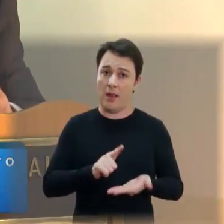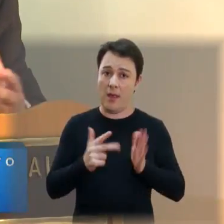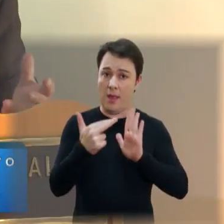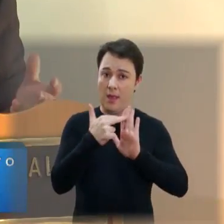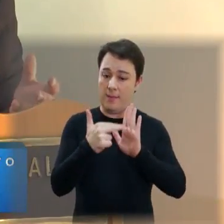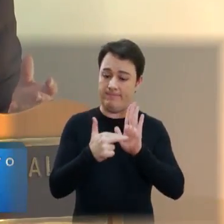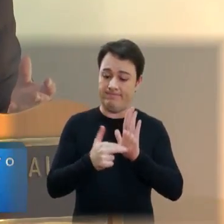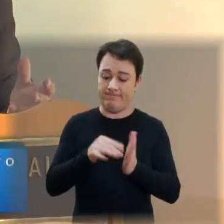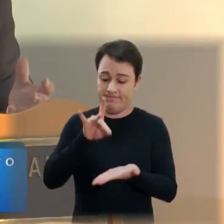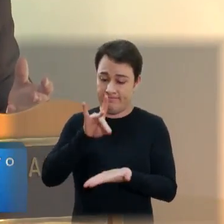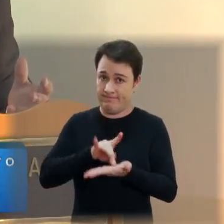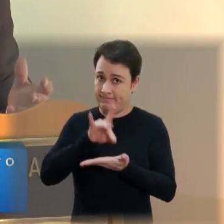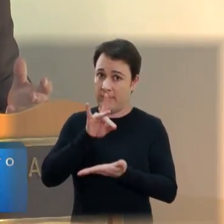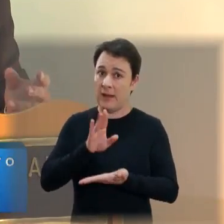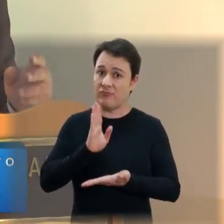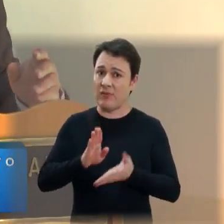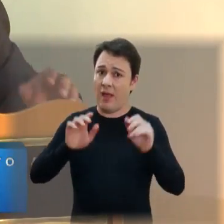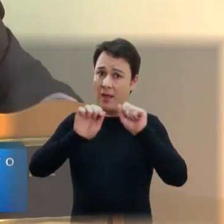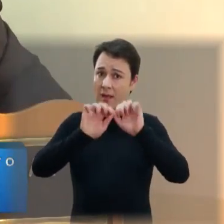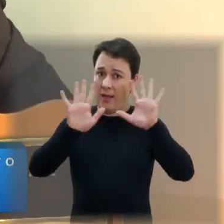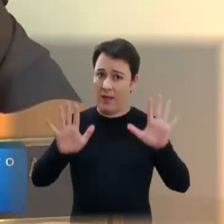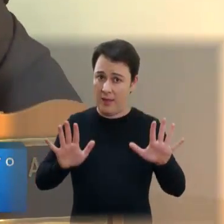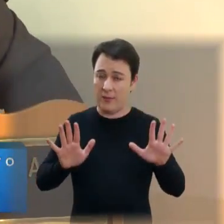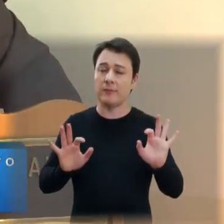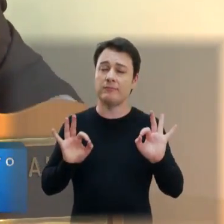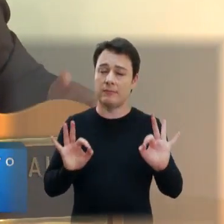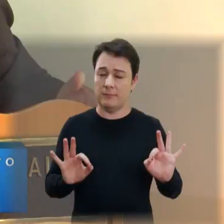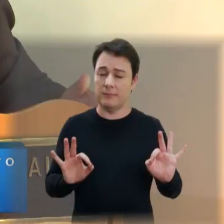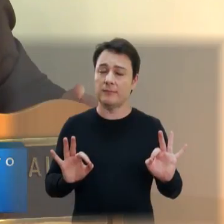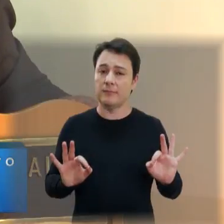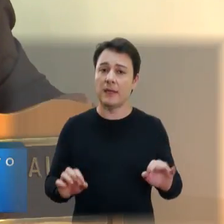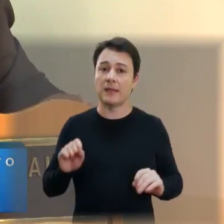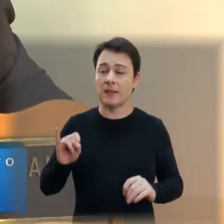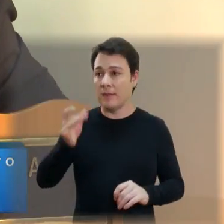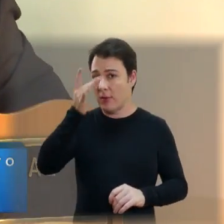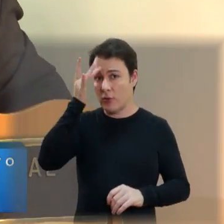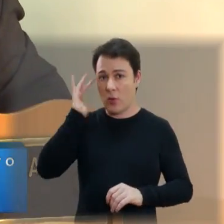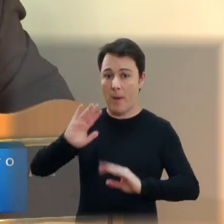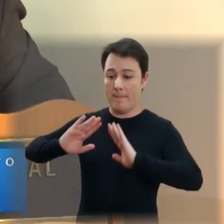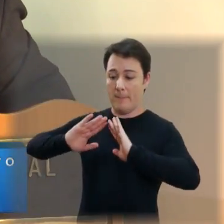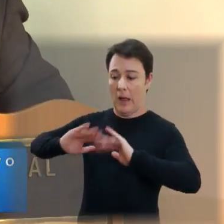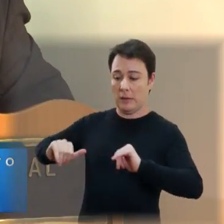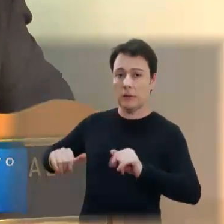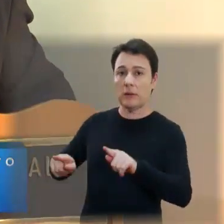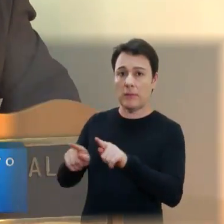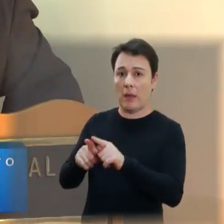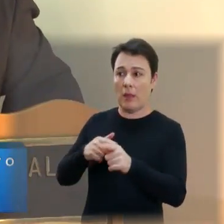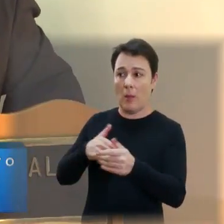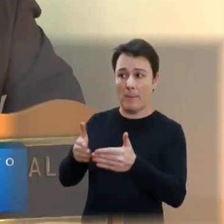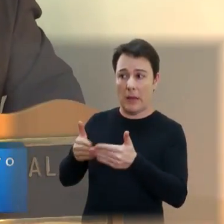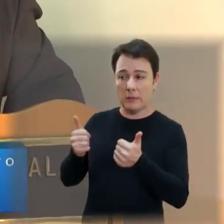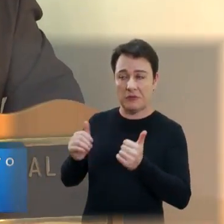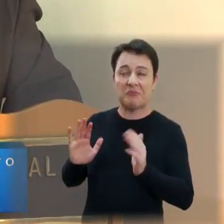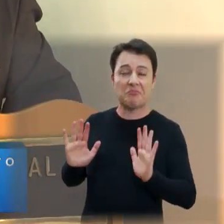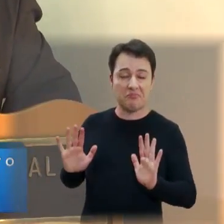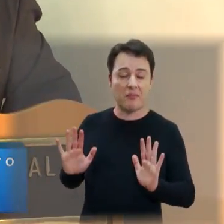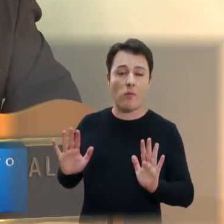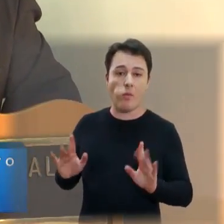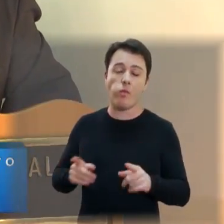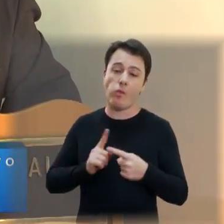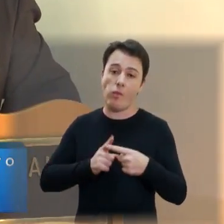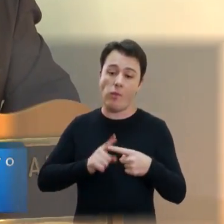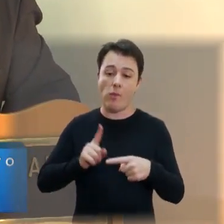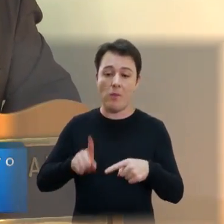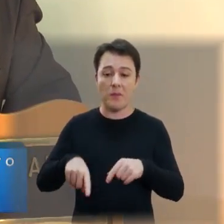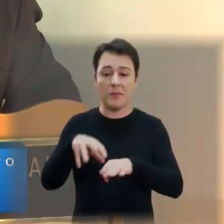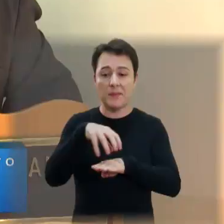fica bem, bem clara, tanto para quem pede e para quem faz a solicitação, né? E a parte do transporte